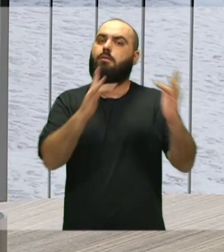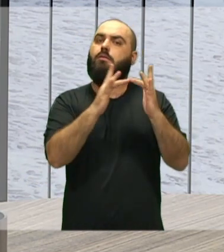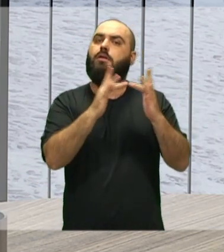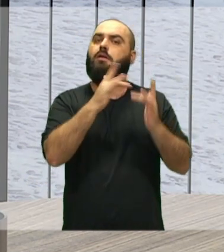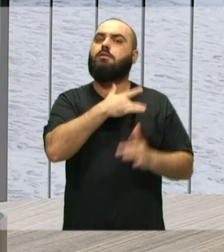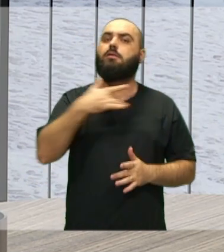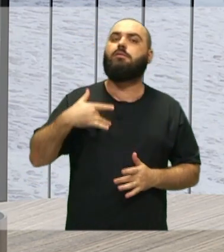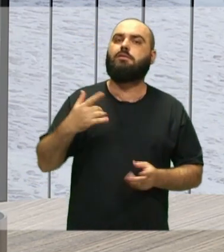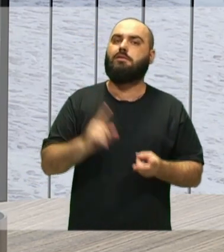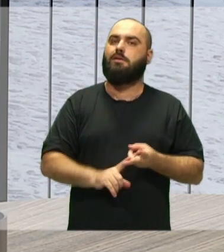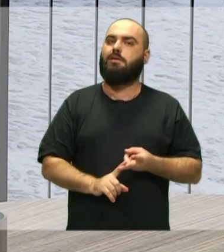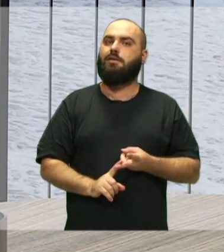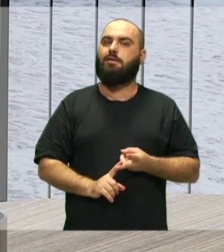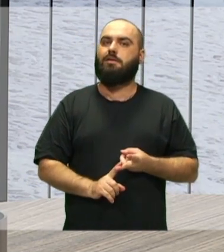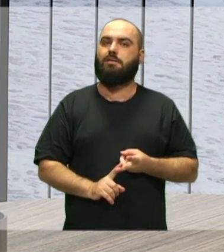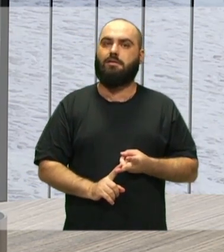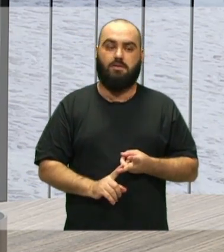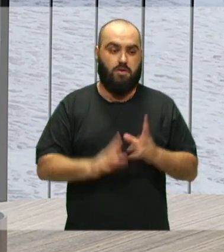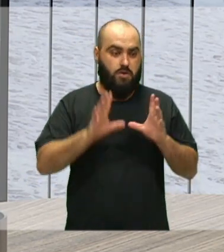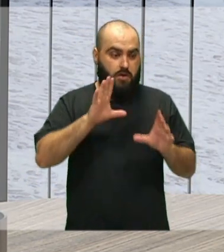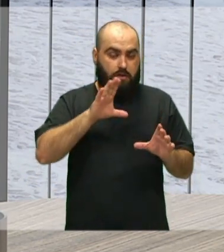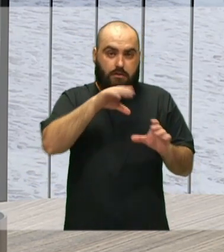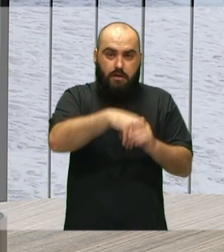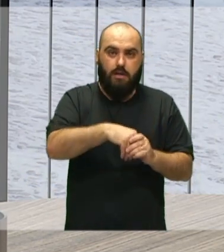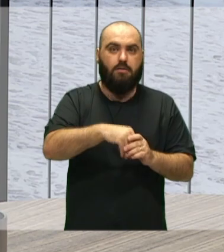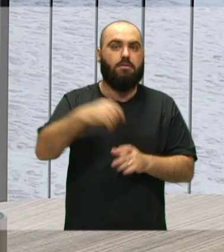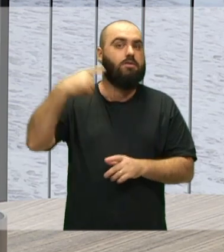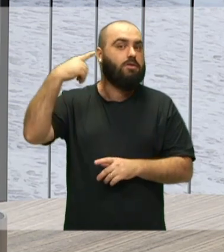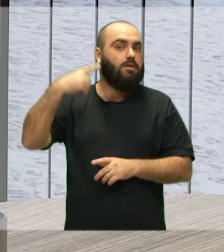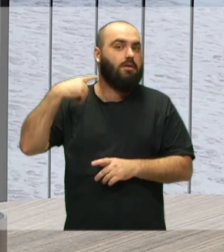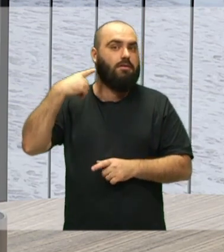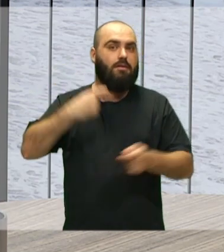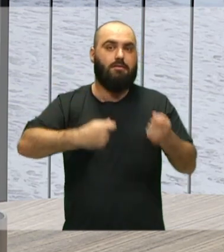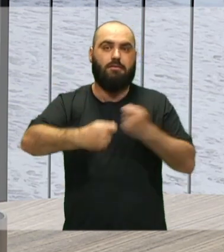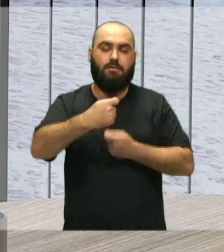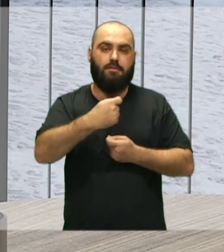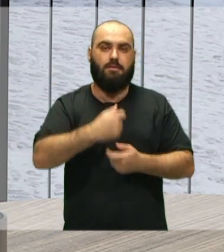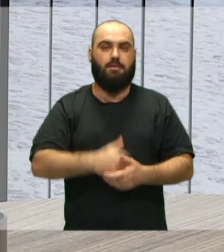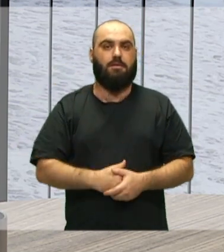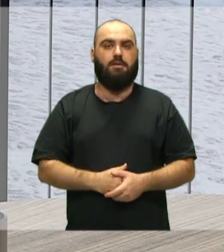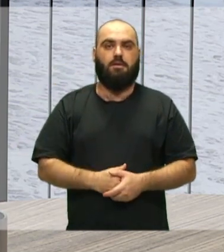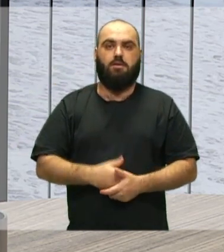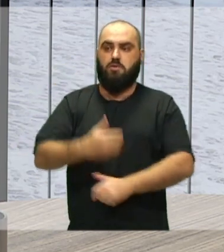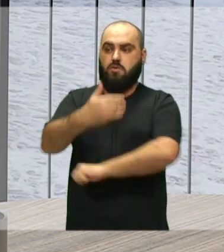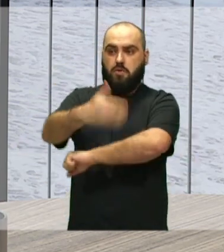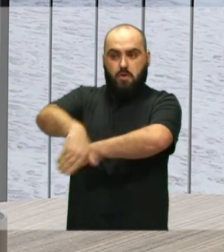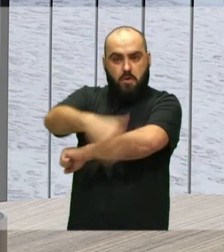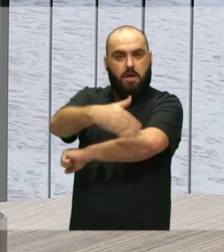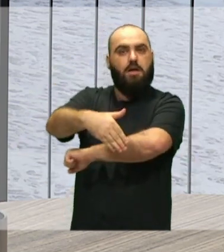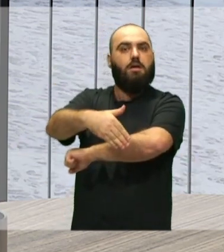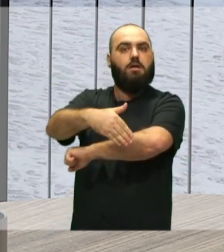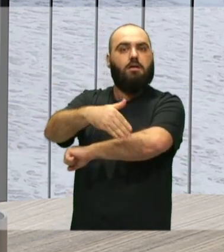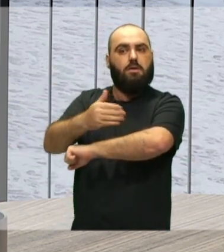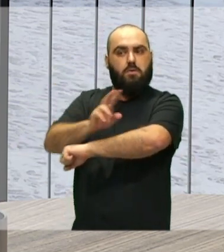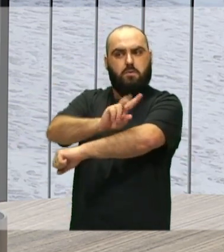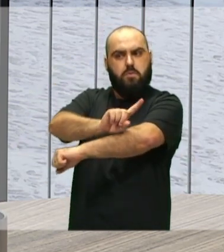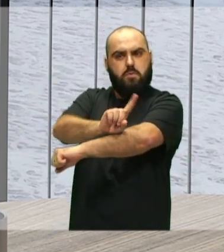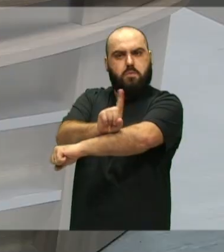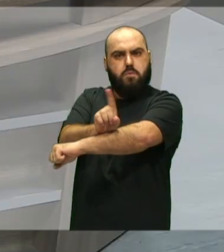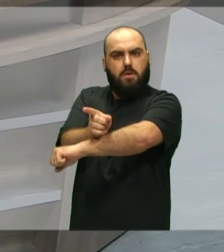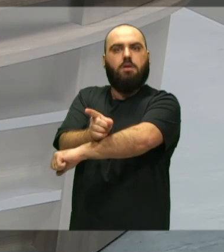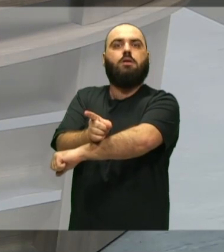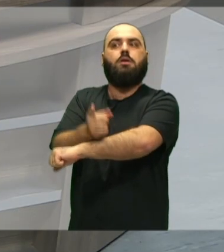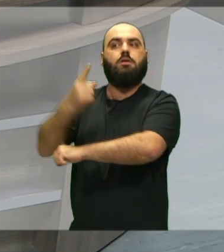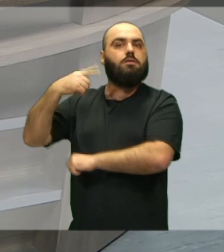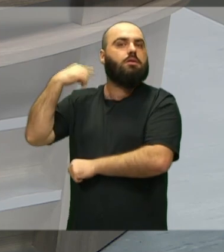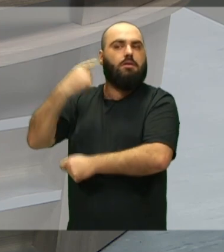Isso tudo está dentro do direito administrativo. Desde uma velocidade de uma via pública, isso está dentro do poder de polícia, dentro do